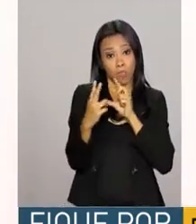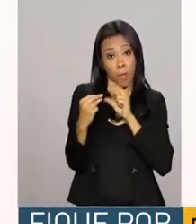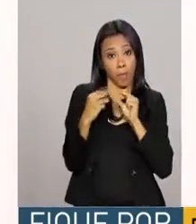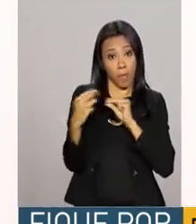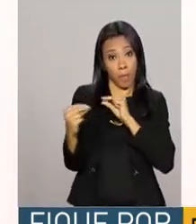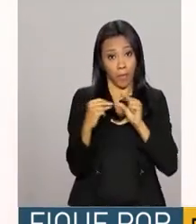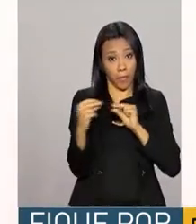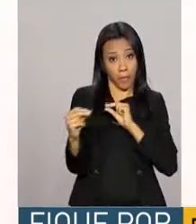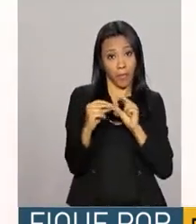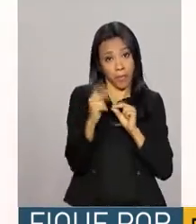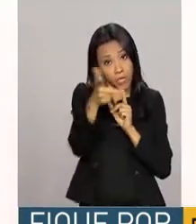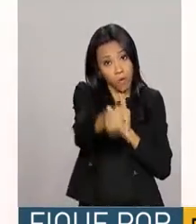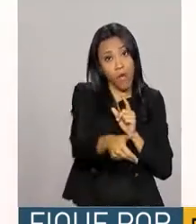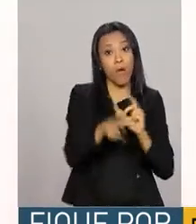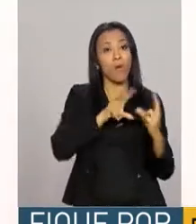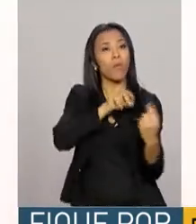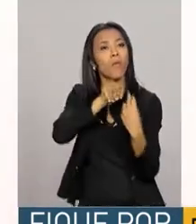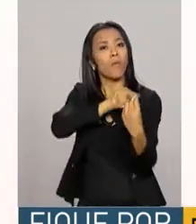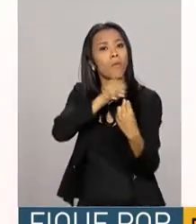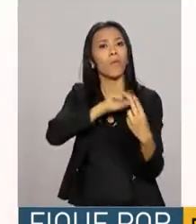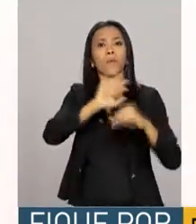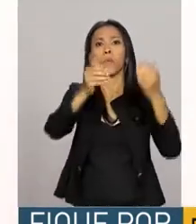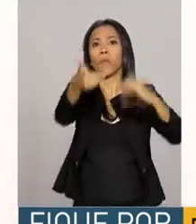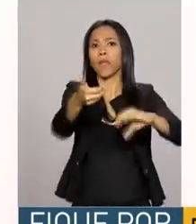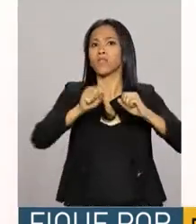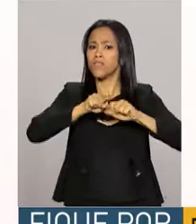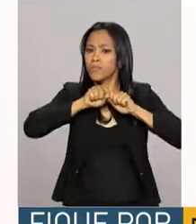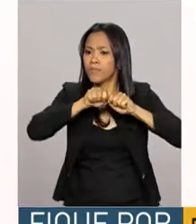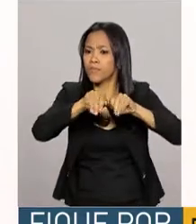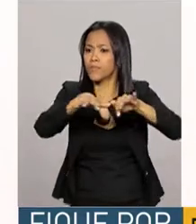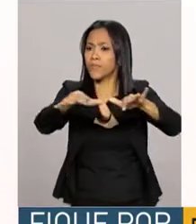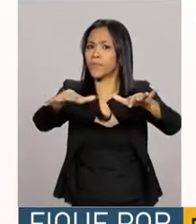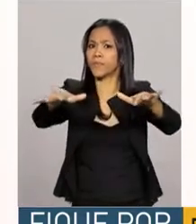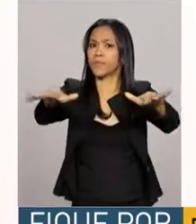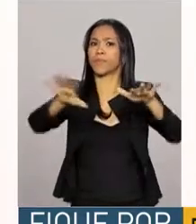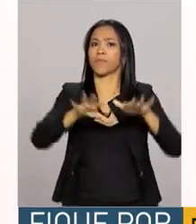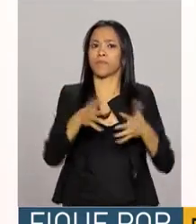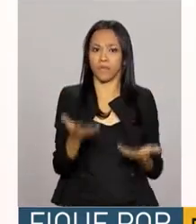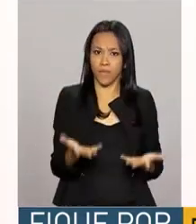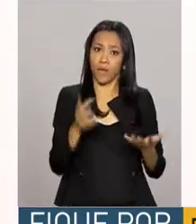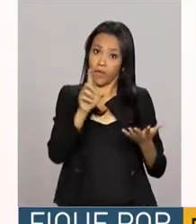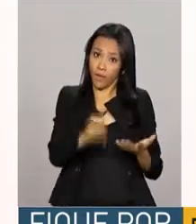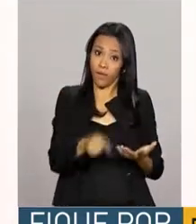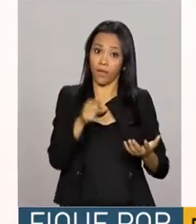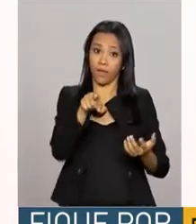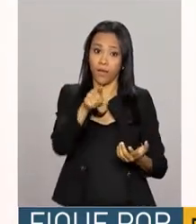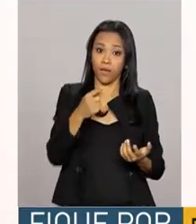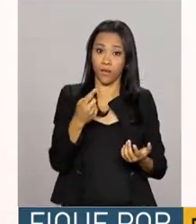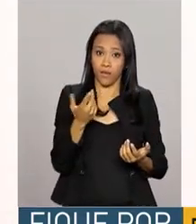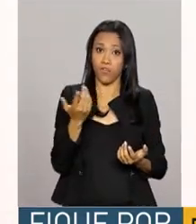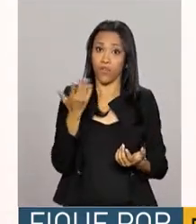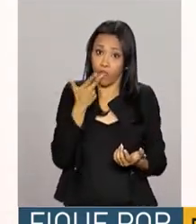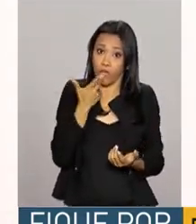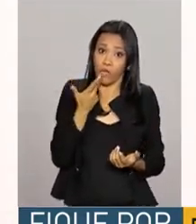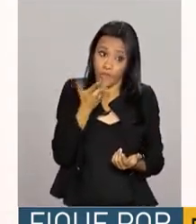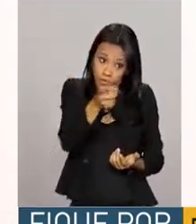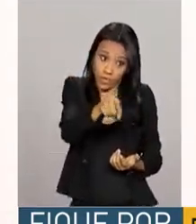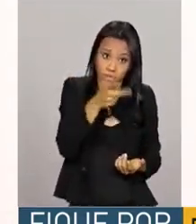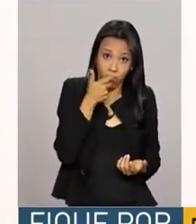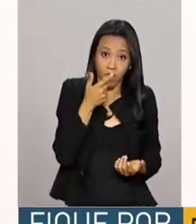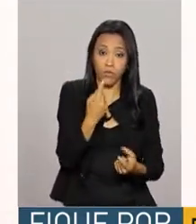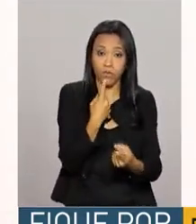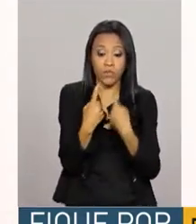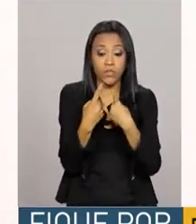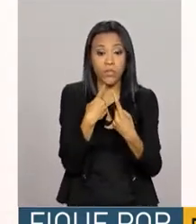fizemos com o congresso nacional isso x praia tanto que se espraiou no diálogo político que eu disse lá vocês disseram no